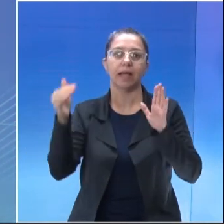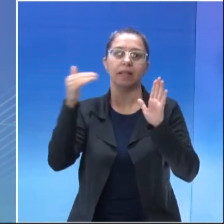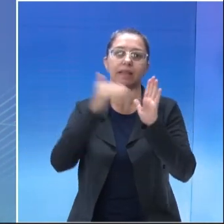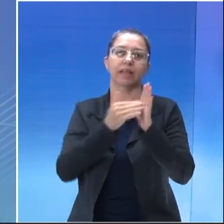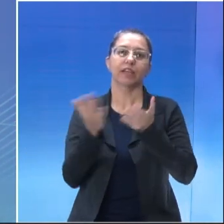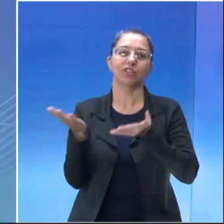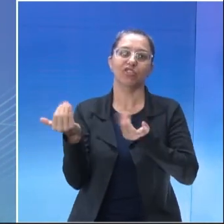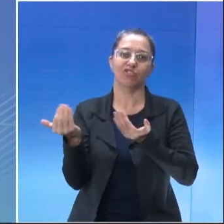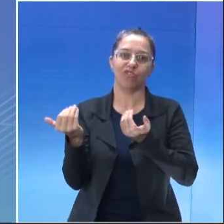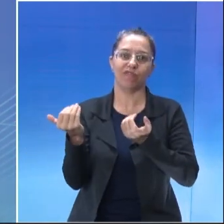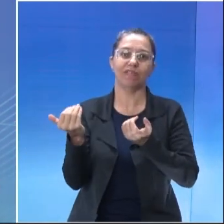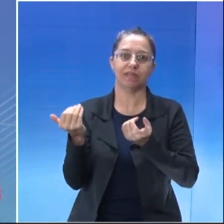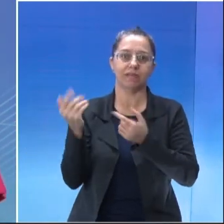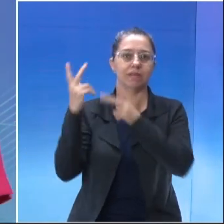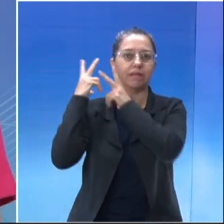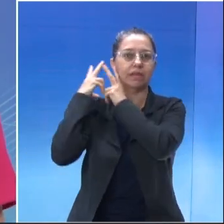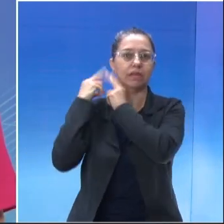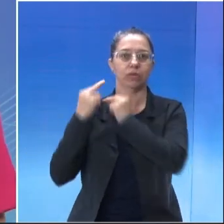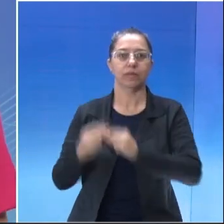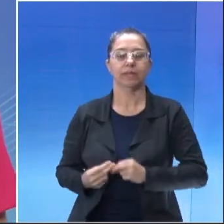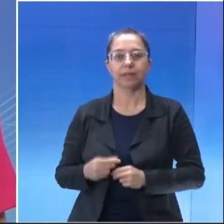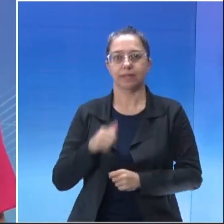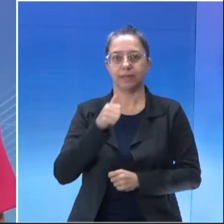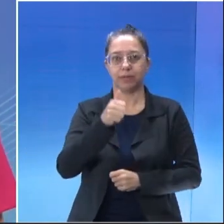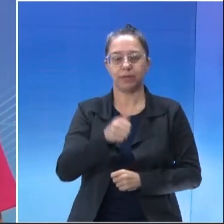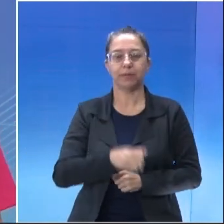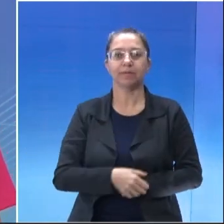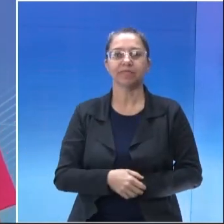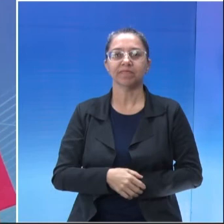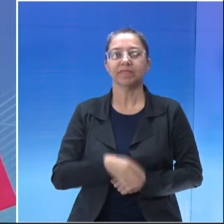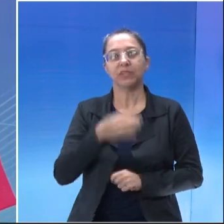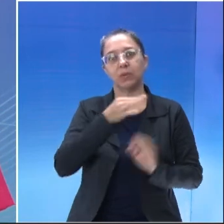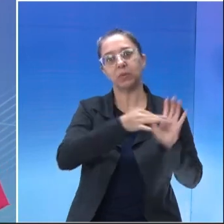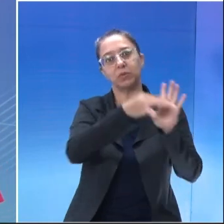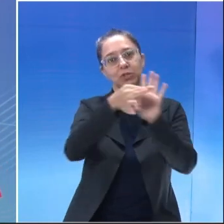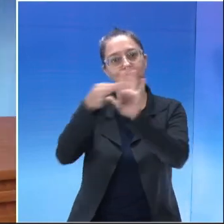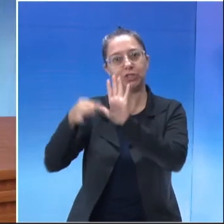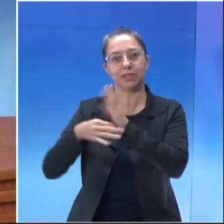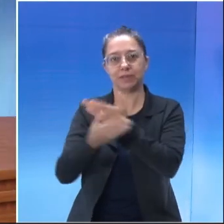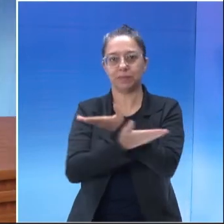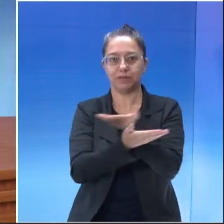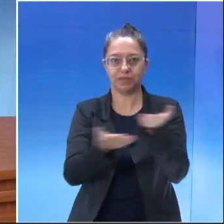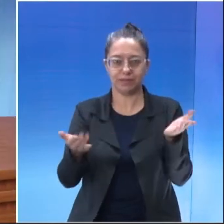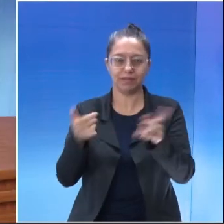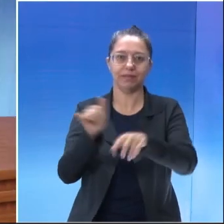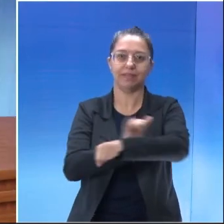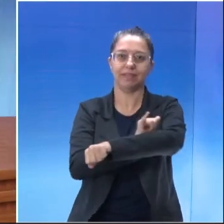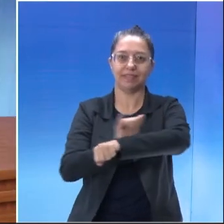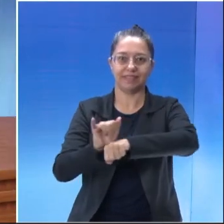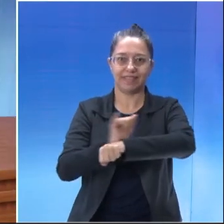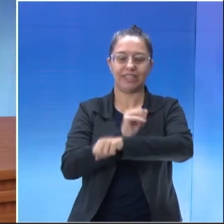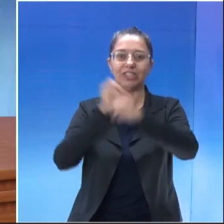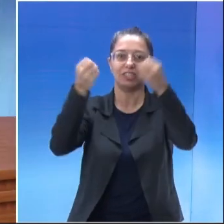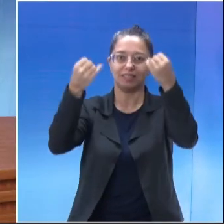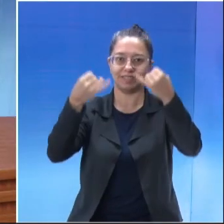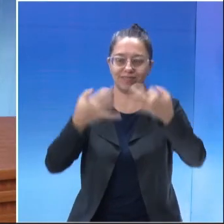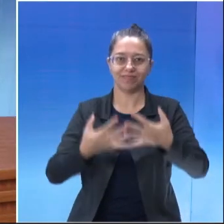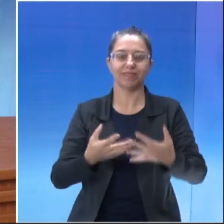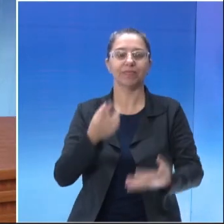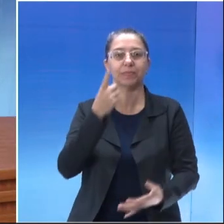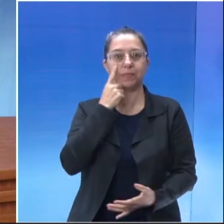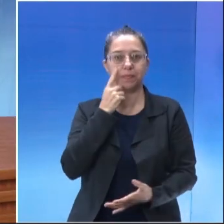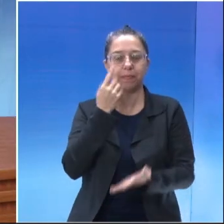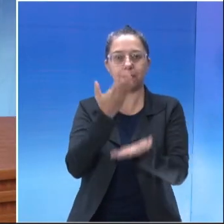adolescentes. Então, ficam aí, então, essas dicas para vocês das estratégias argumentativas. Nós vimos,